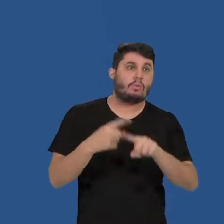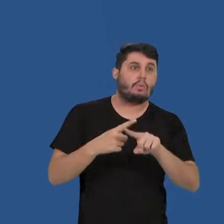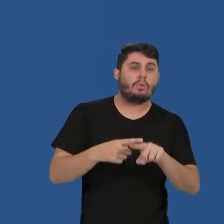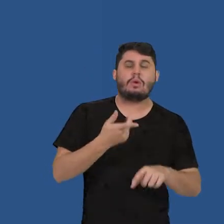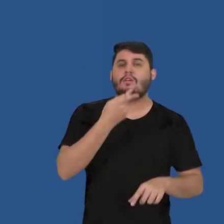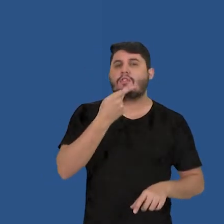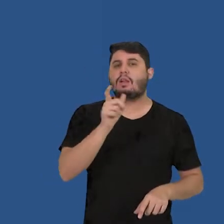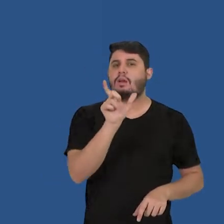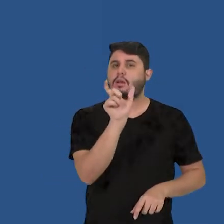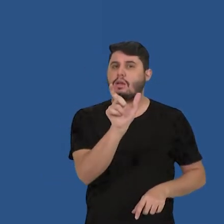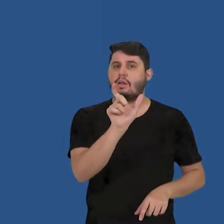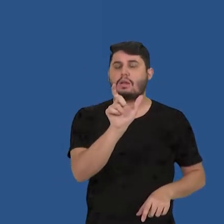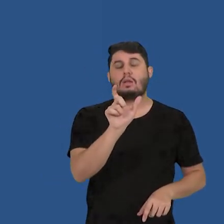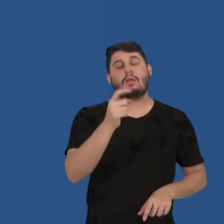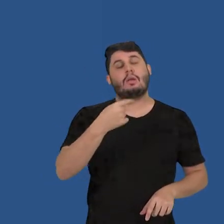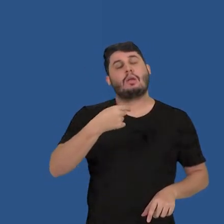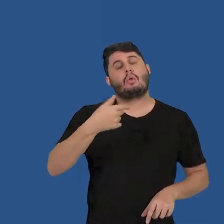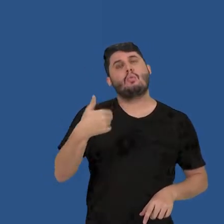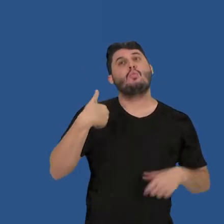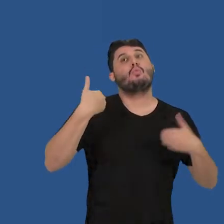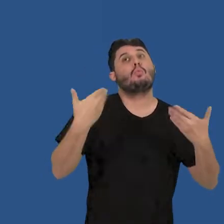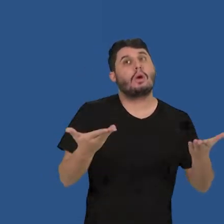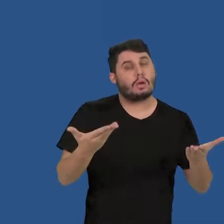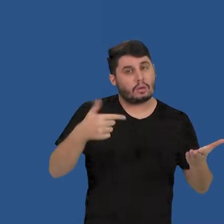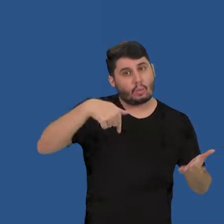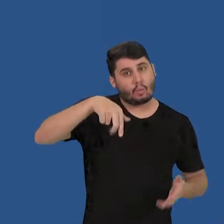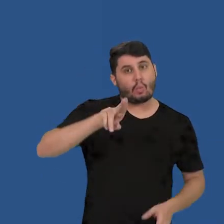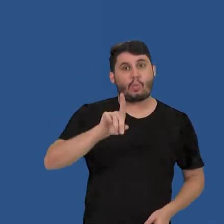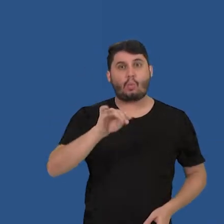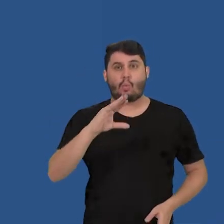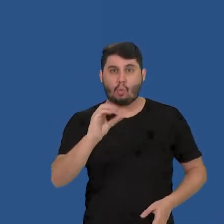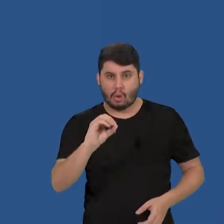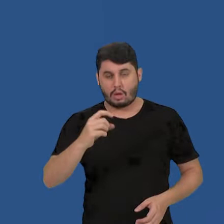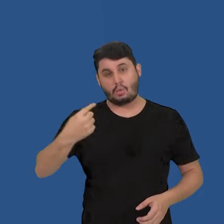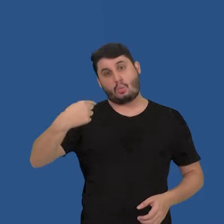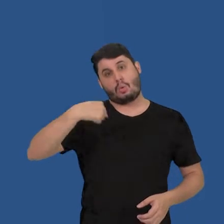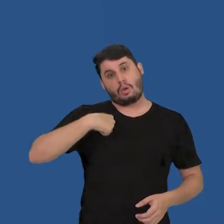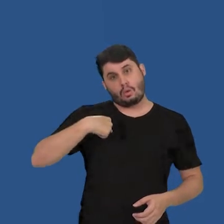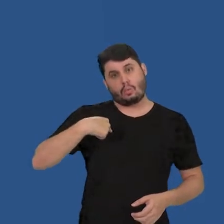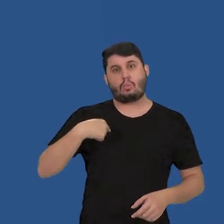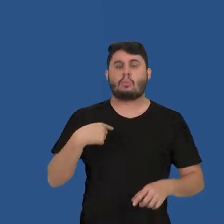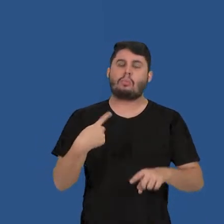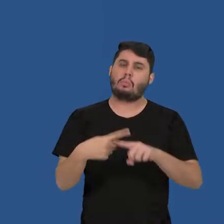depois quando eu. Ou seja, ele está falando de situações que já aconteceram.